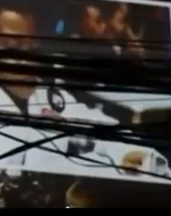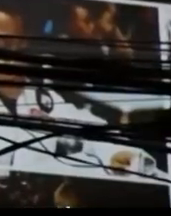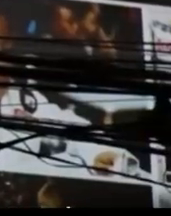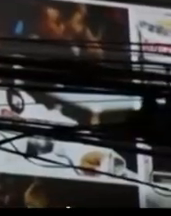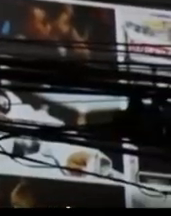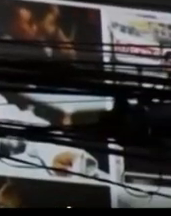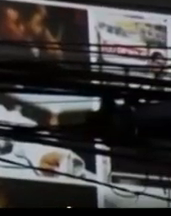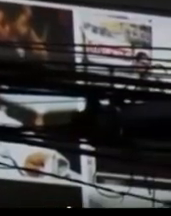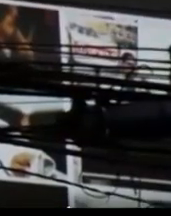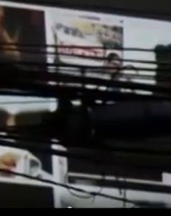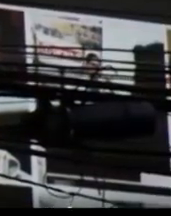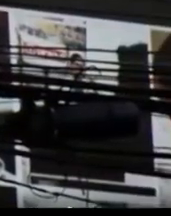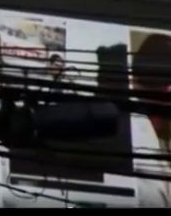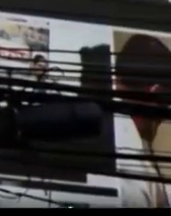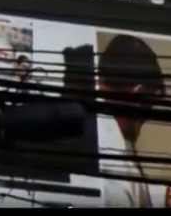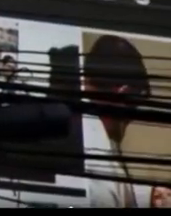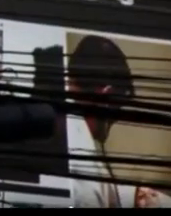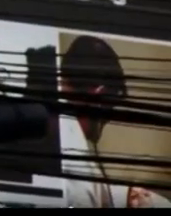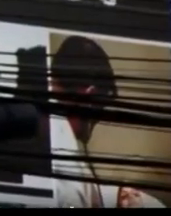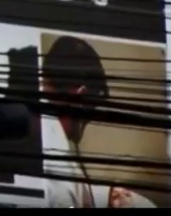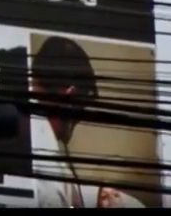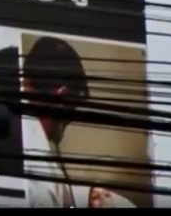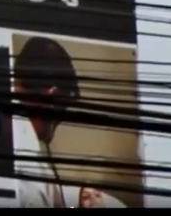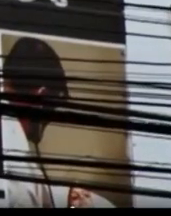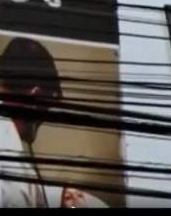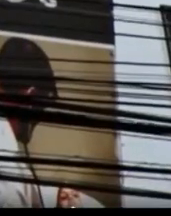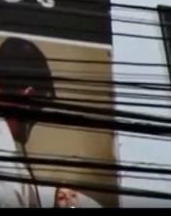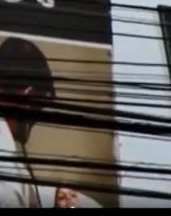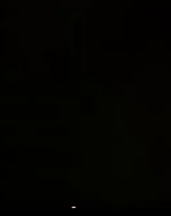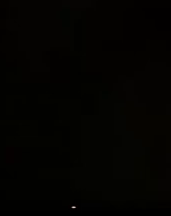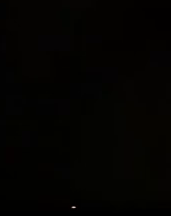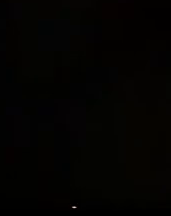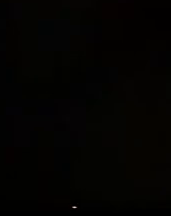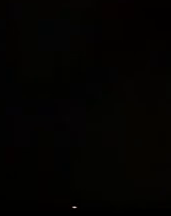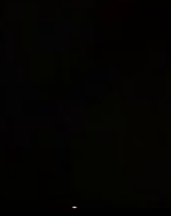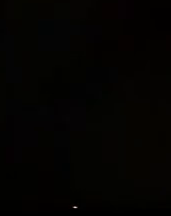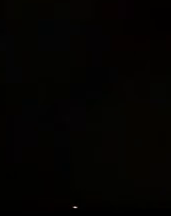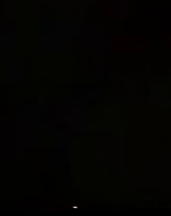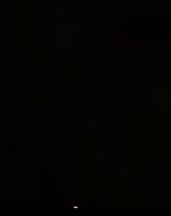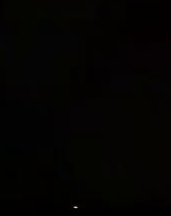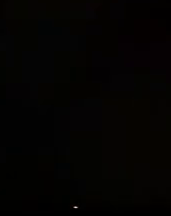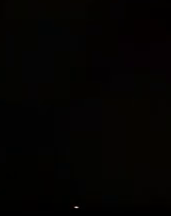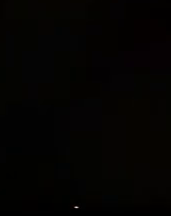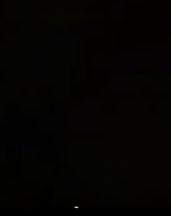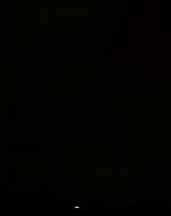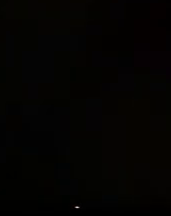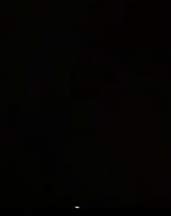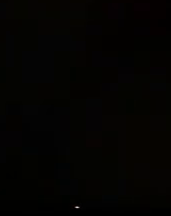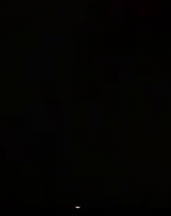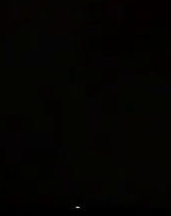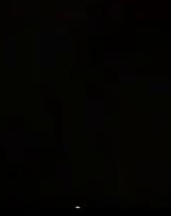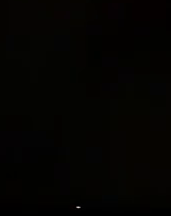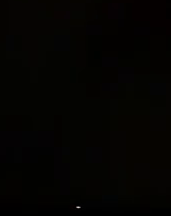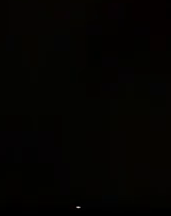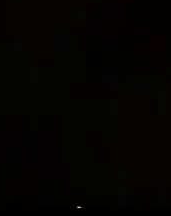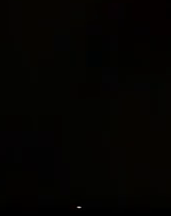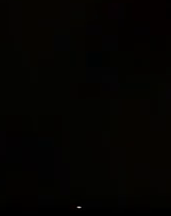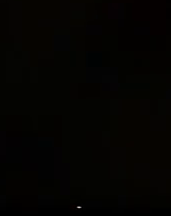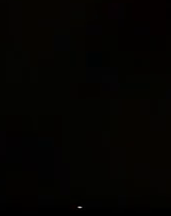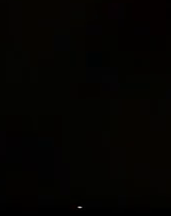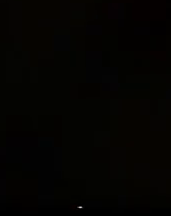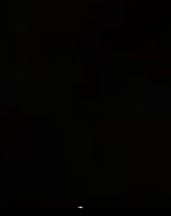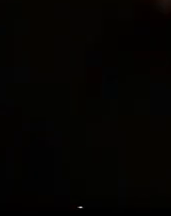Nesses 13 anos, mais de 30 mil passaram pelo projeto. A gente tem pessoas que moram na Holanda, pessoas que são